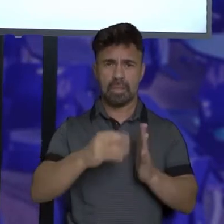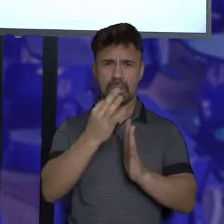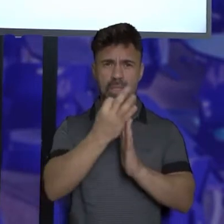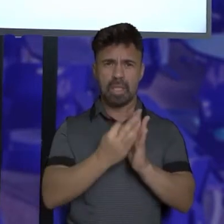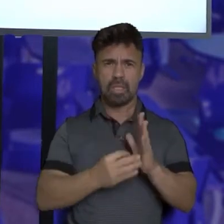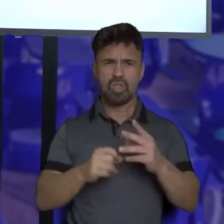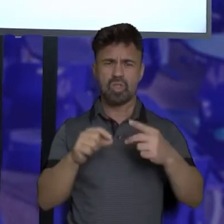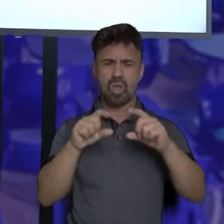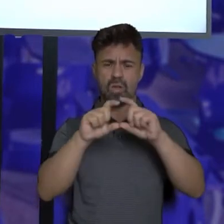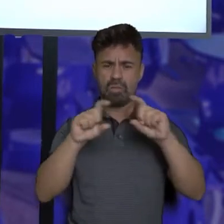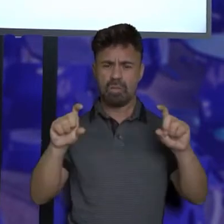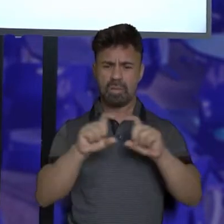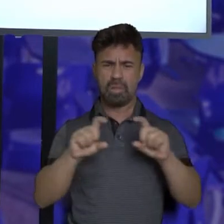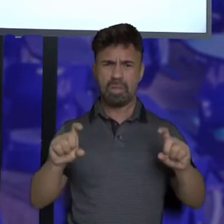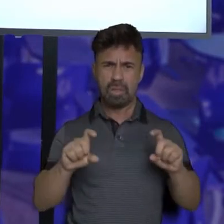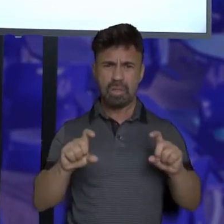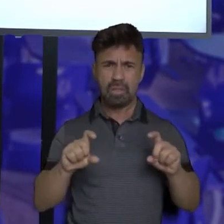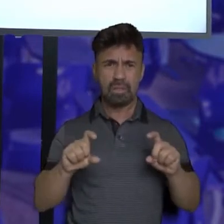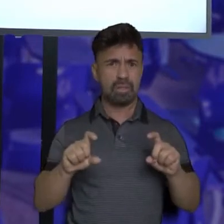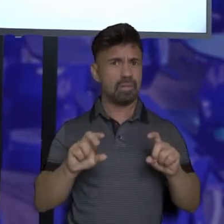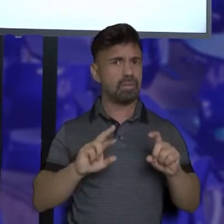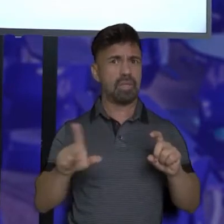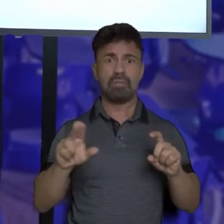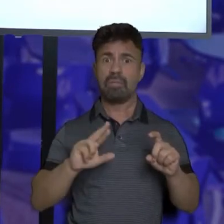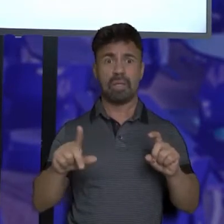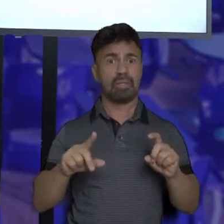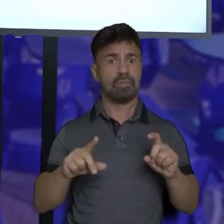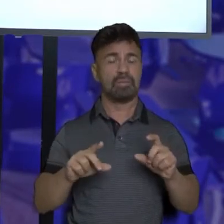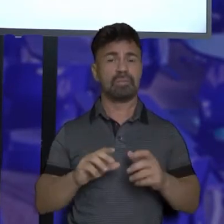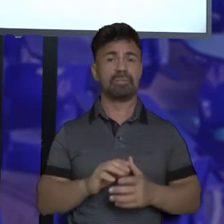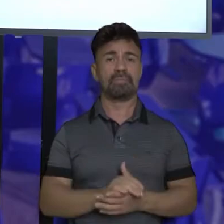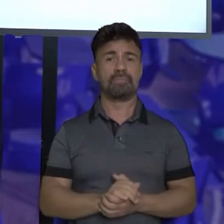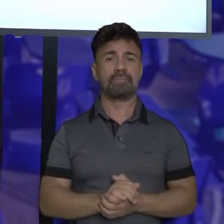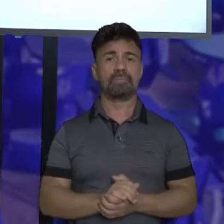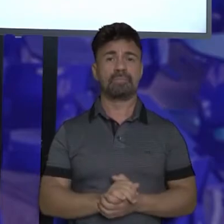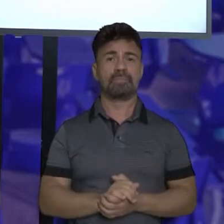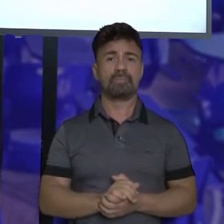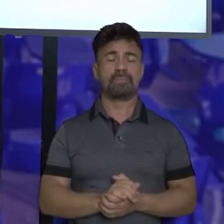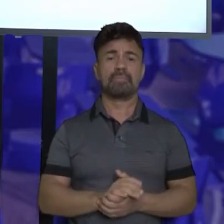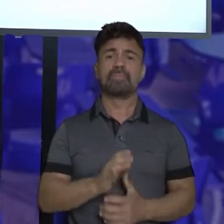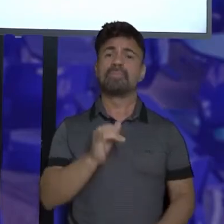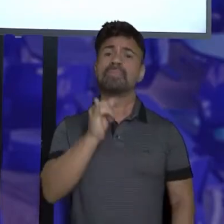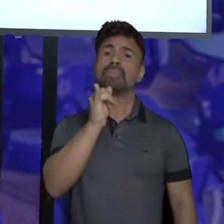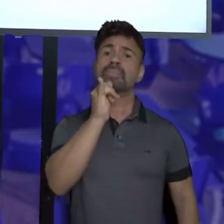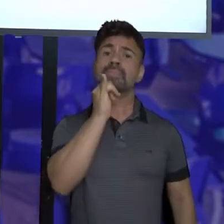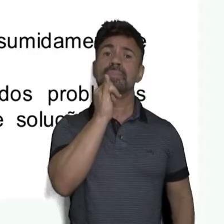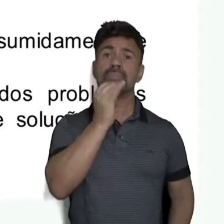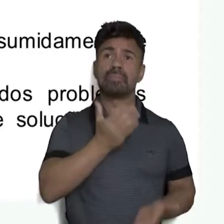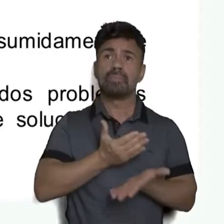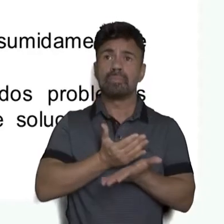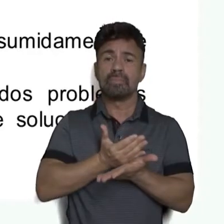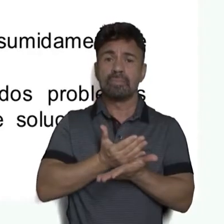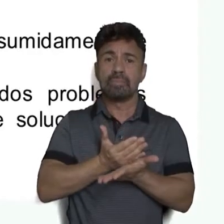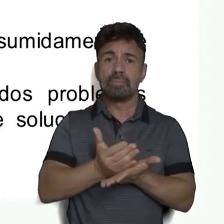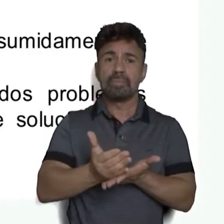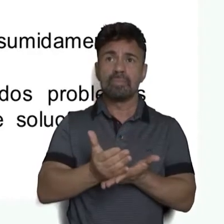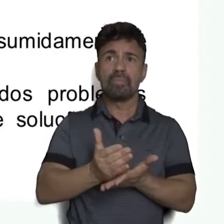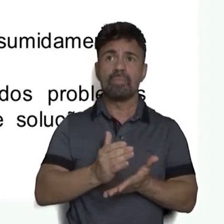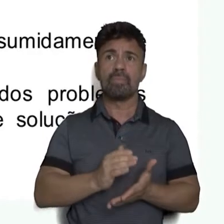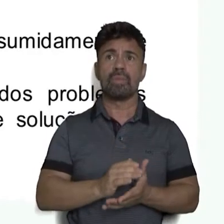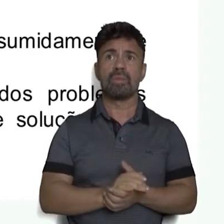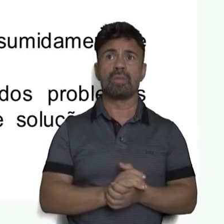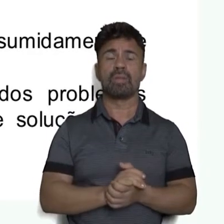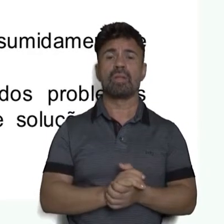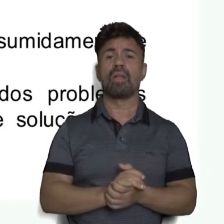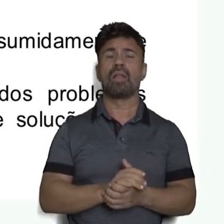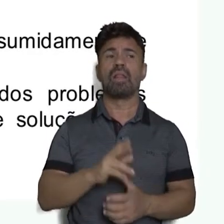3 parágrafos? Não, não significa isso. Por exemplo, na introdução,